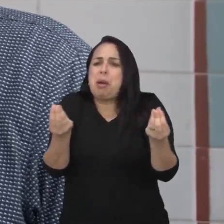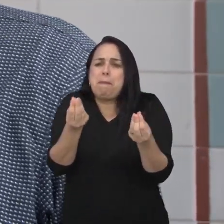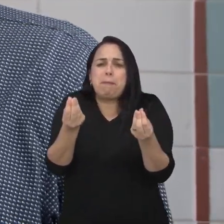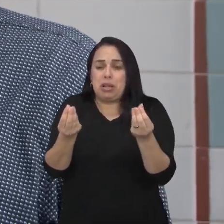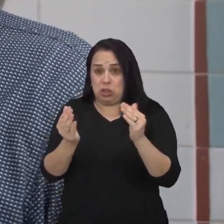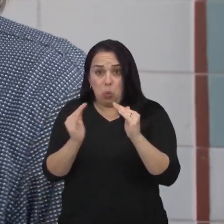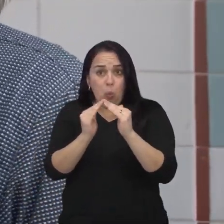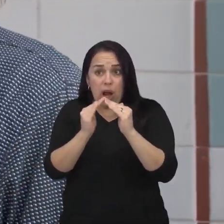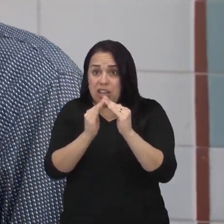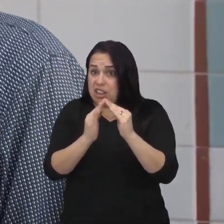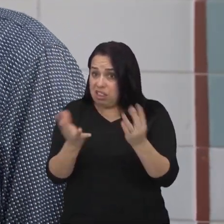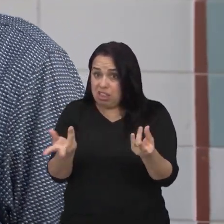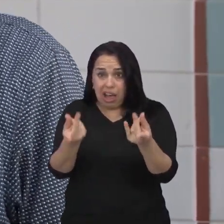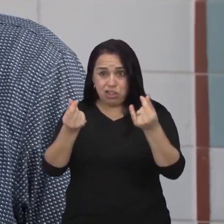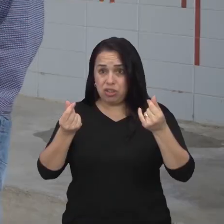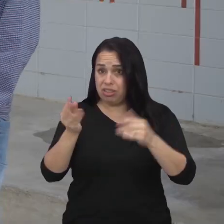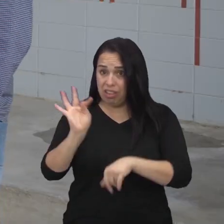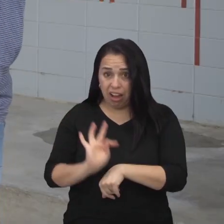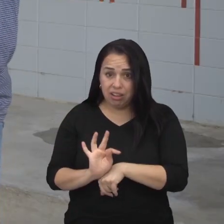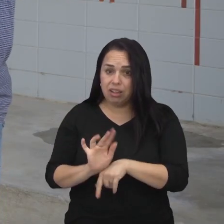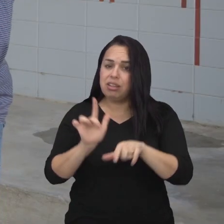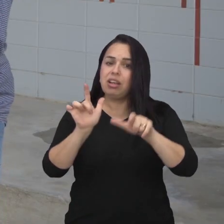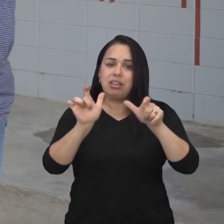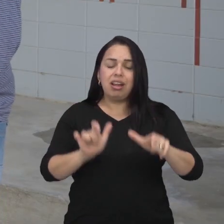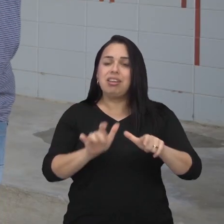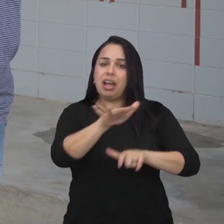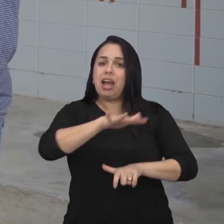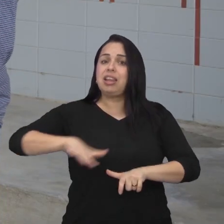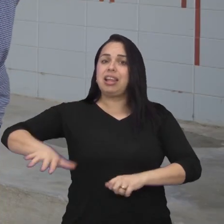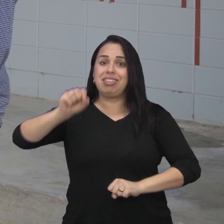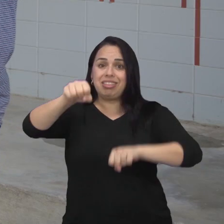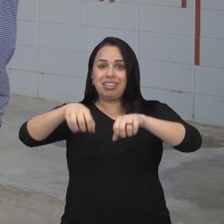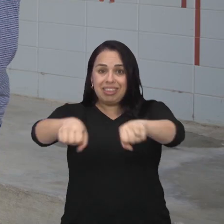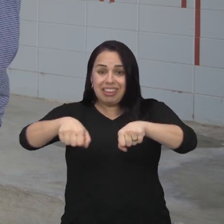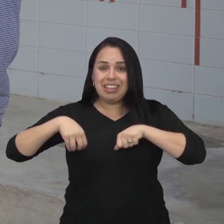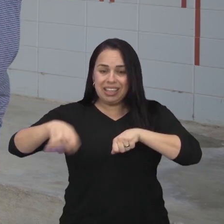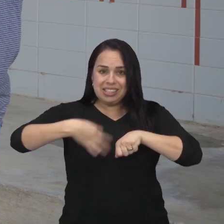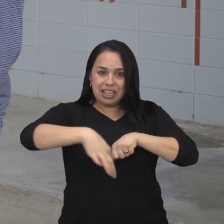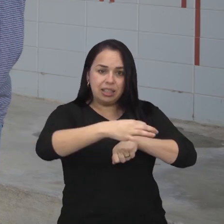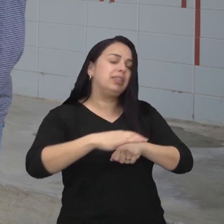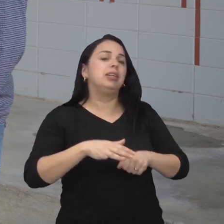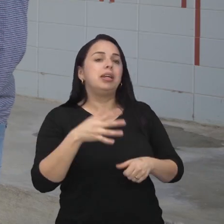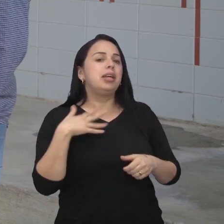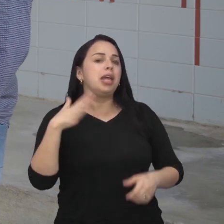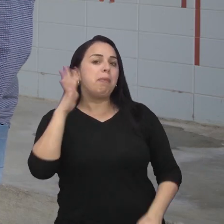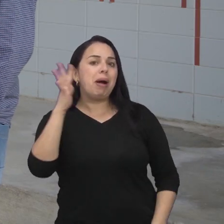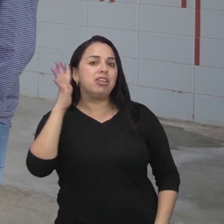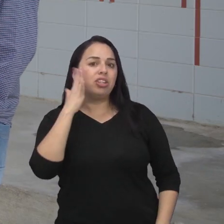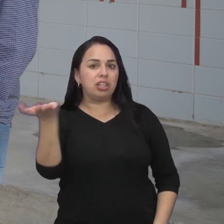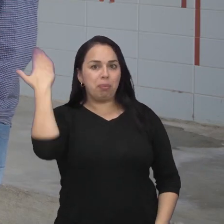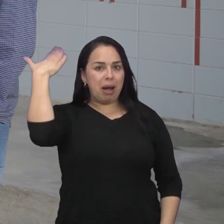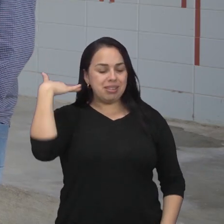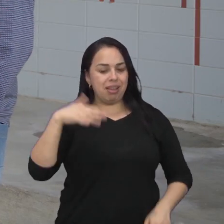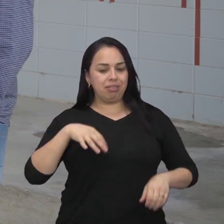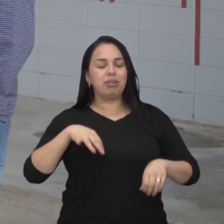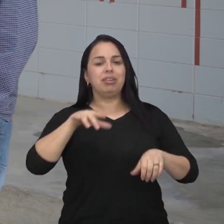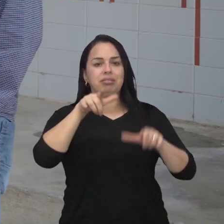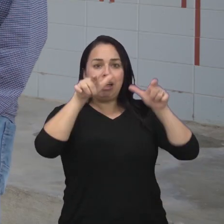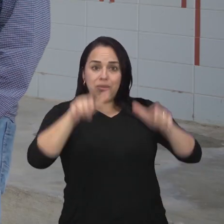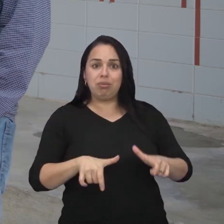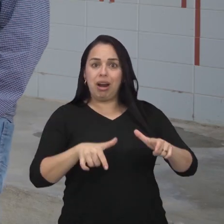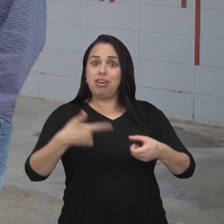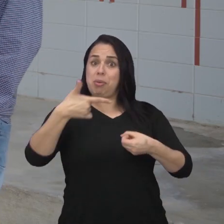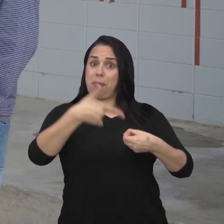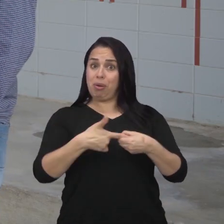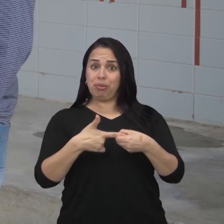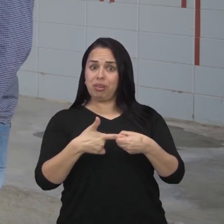excelente qualidade técnica, e esse é um ambiente da tecelagem. Gente, dá para imaginar que nesse espaço funcionava um posto de gasolina, porque como o